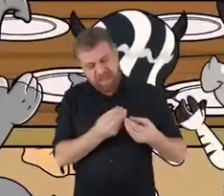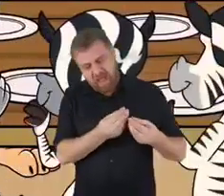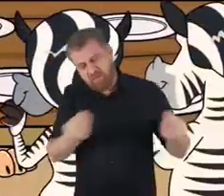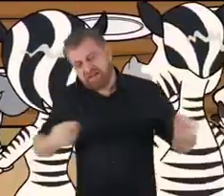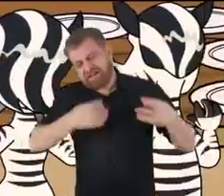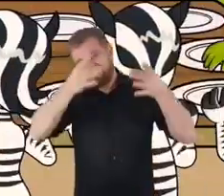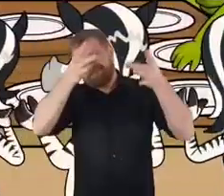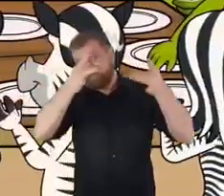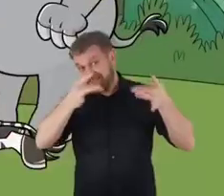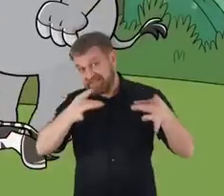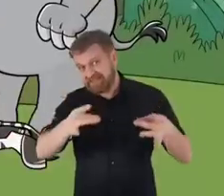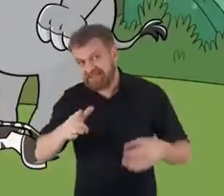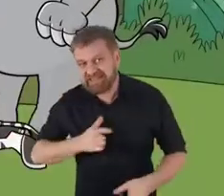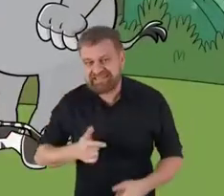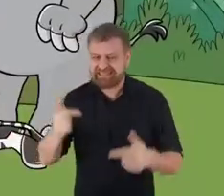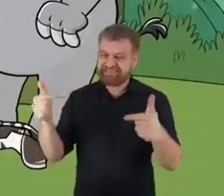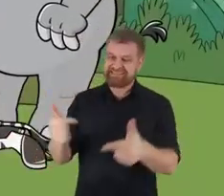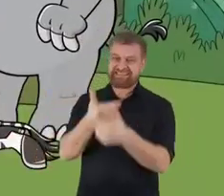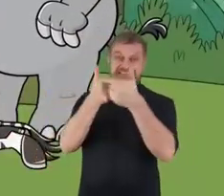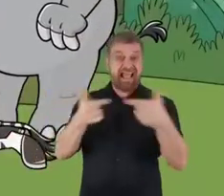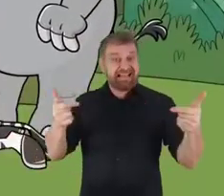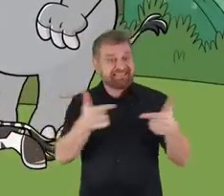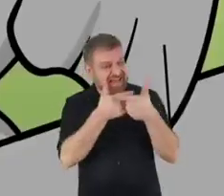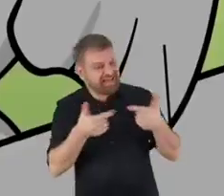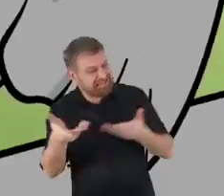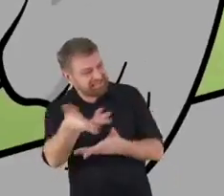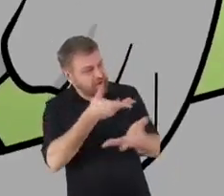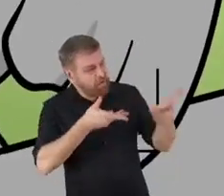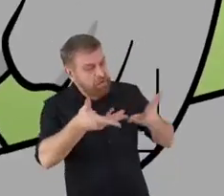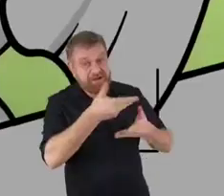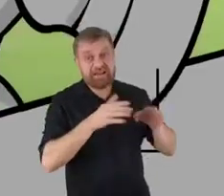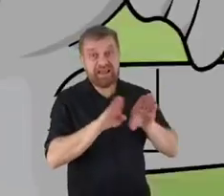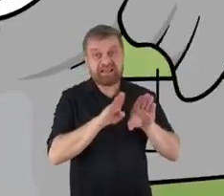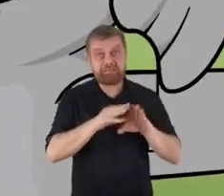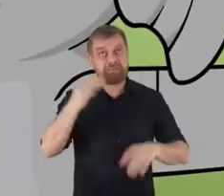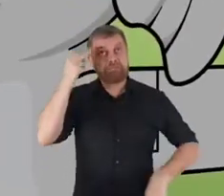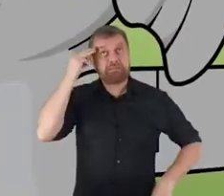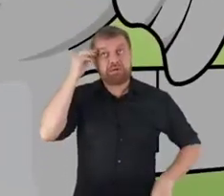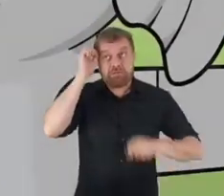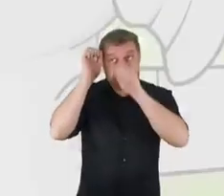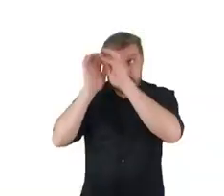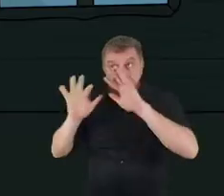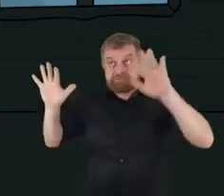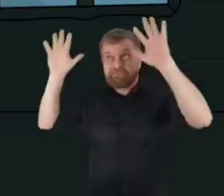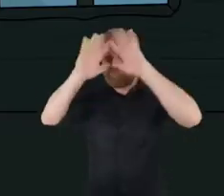nesses pequenos detalhes, nas risadas compartilhadas e nas memórias que criamos